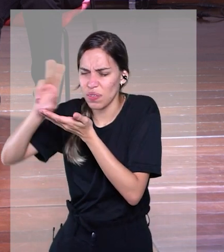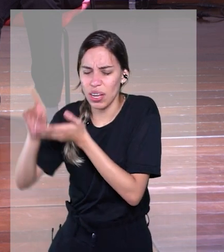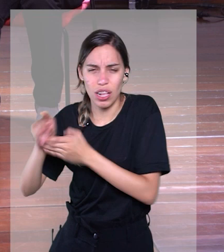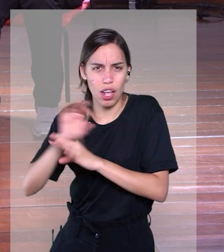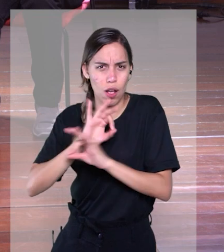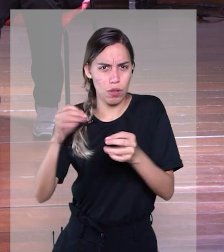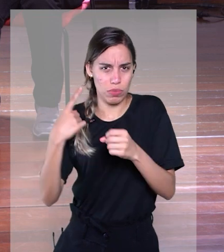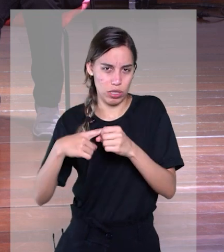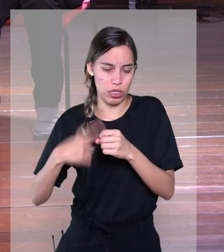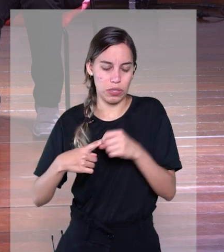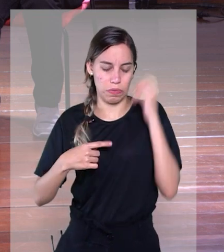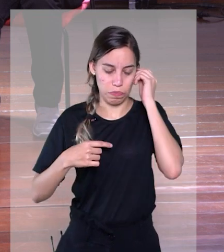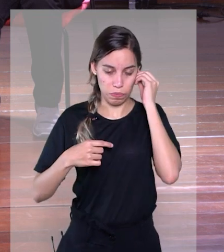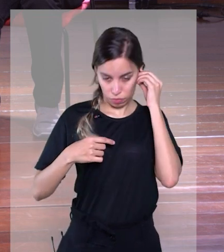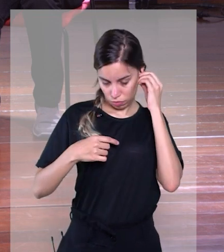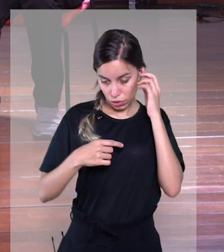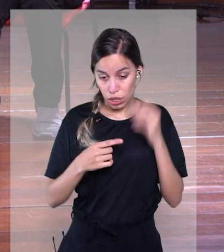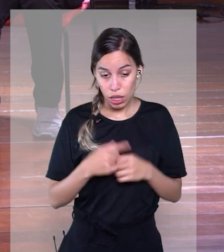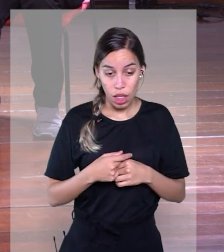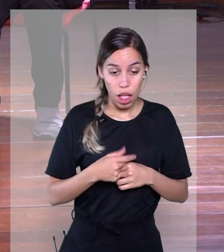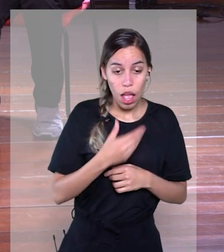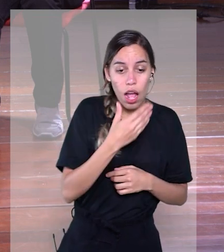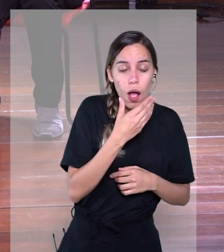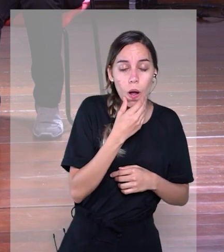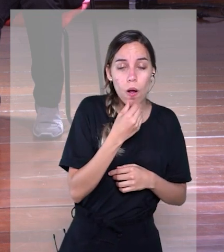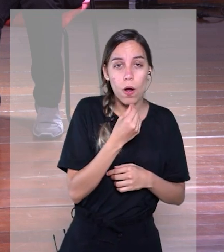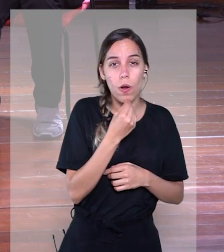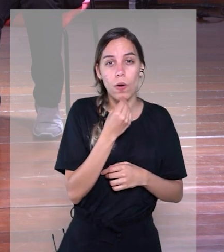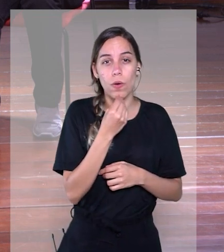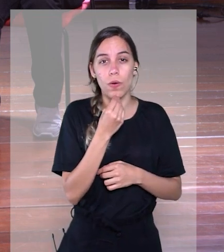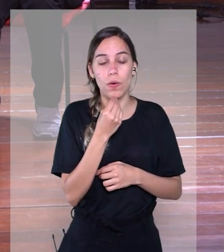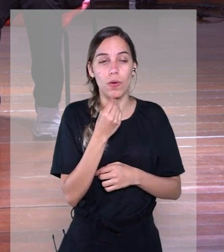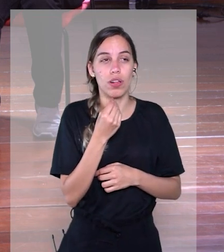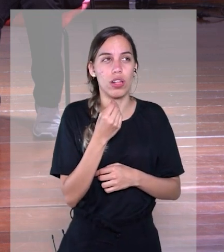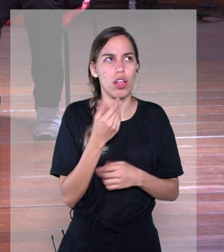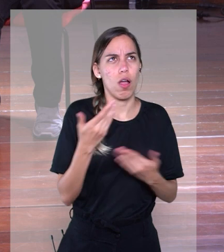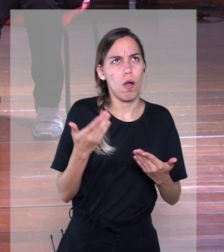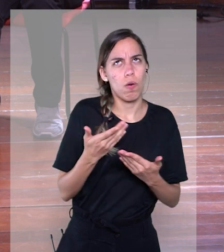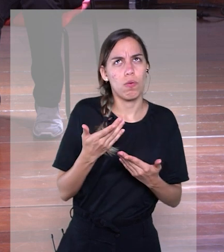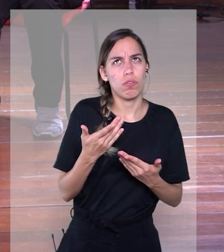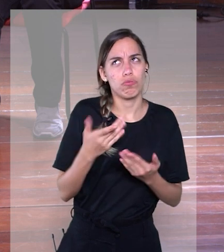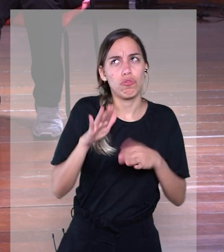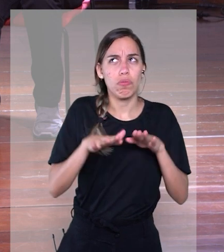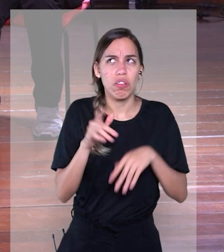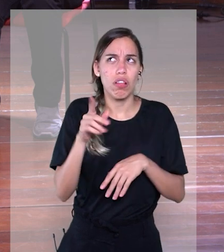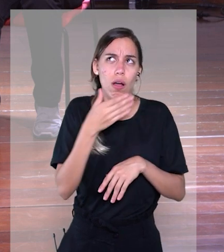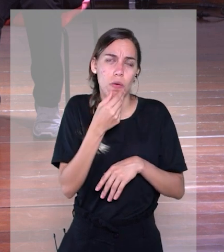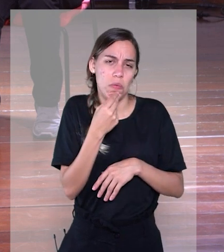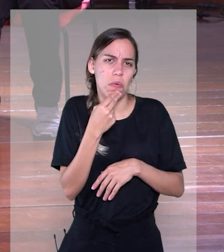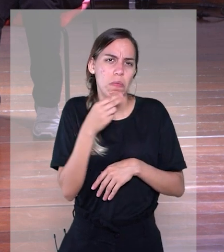cidade, dessa época, desse tempo. Ele era, vamos dizer assim, como se fosse hoje seria talvez um geek, né? Um